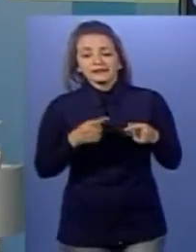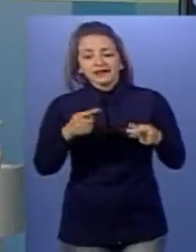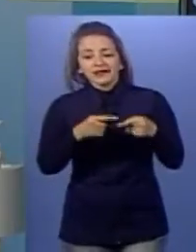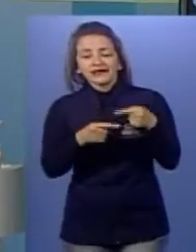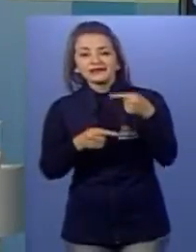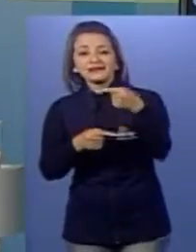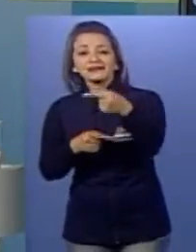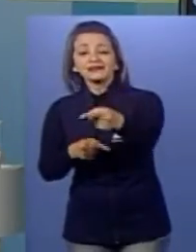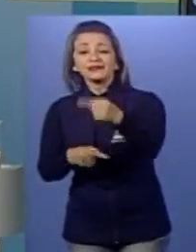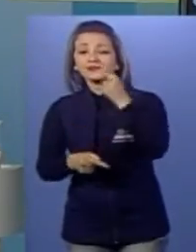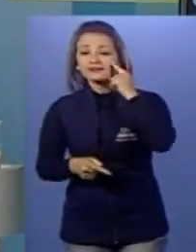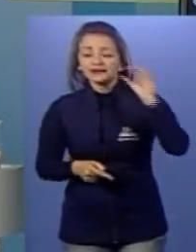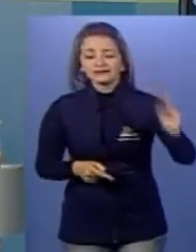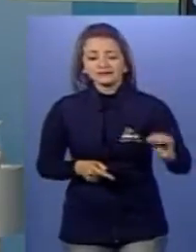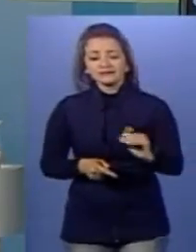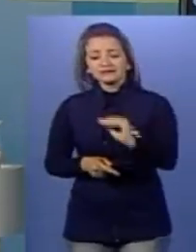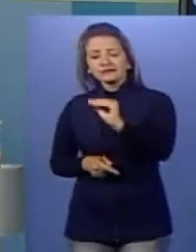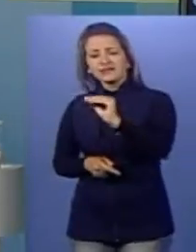assim